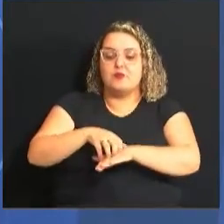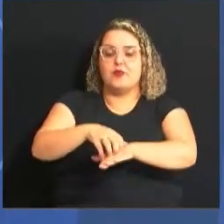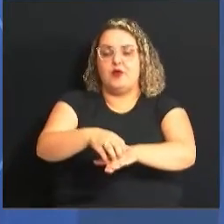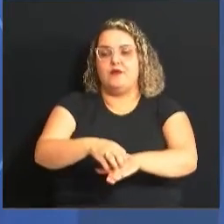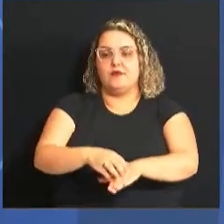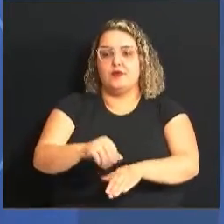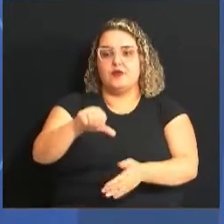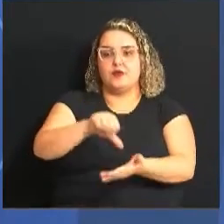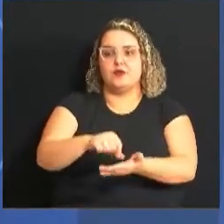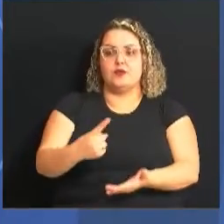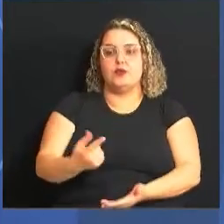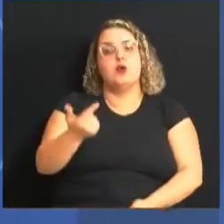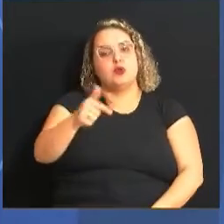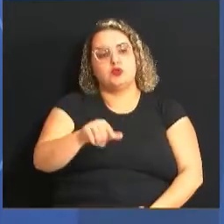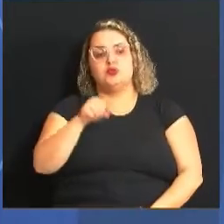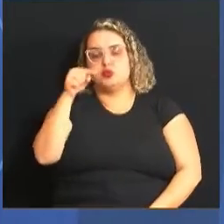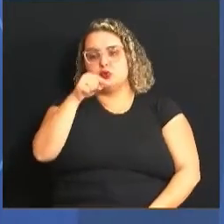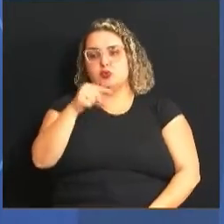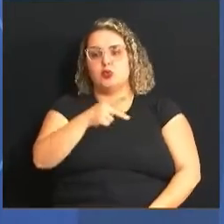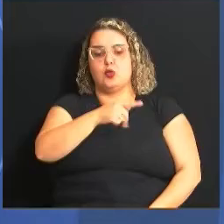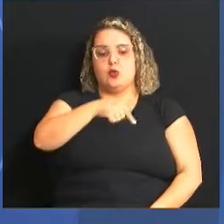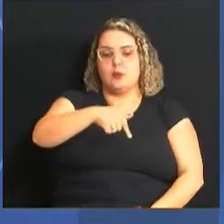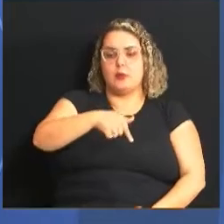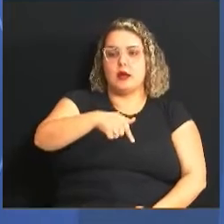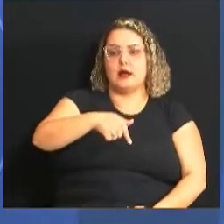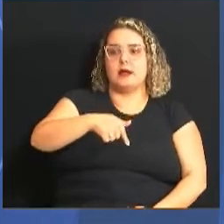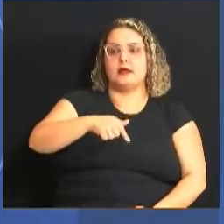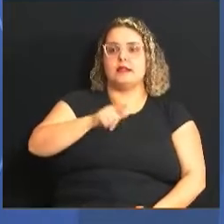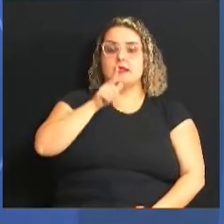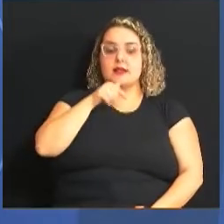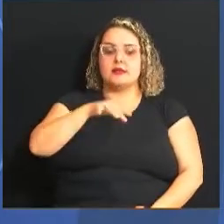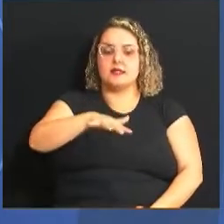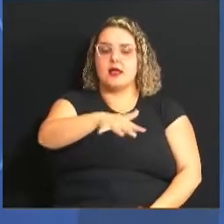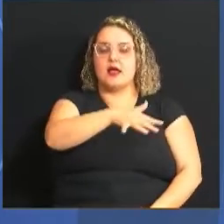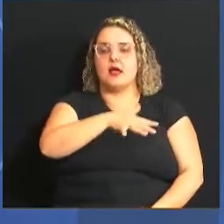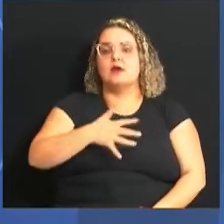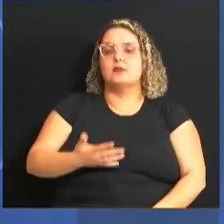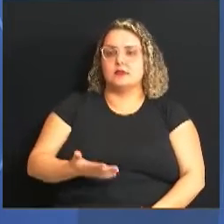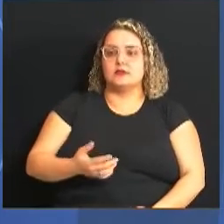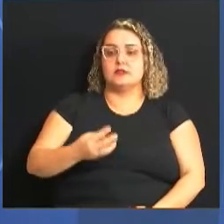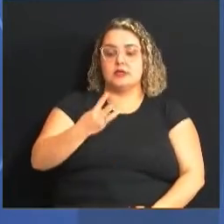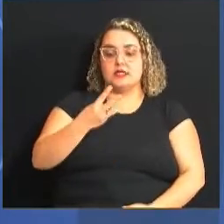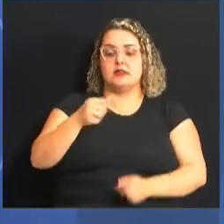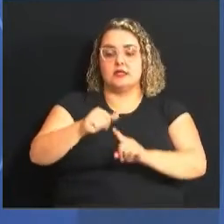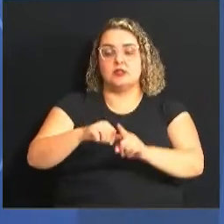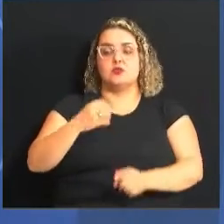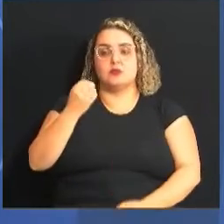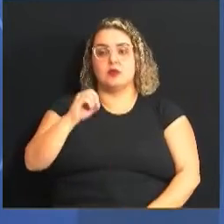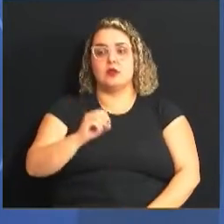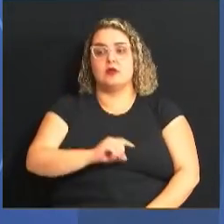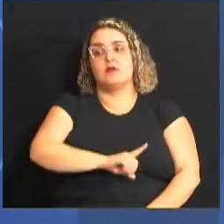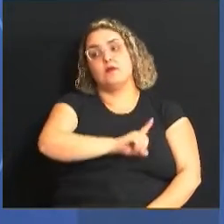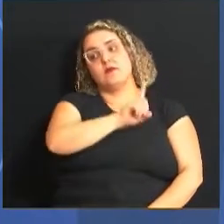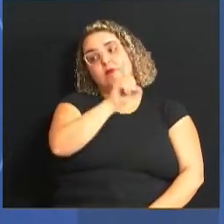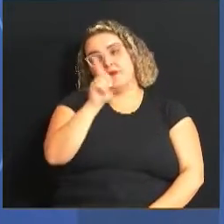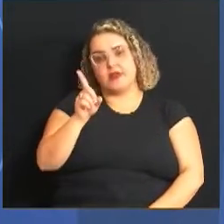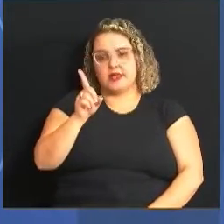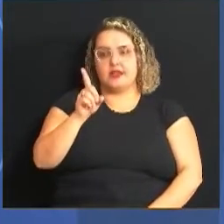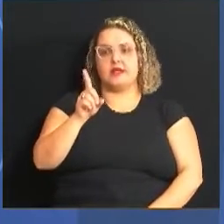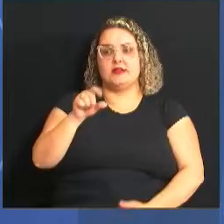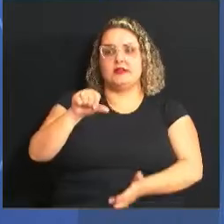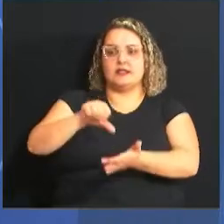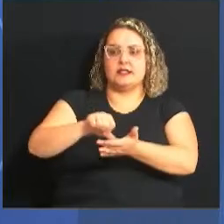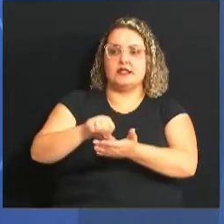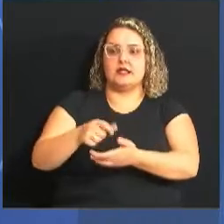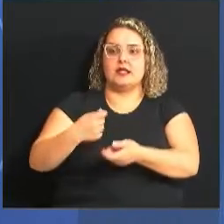no Nova Europa, lá no Parque das Águas. E a partir do dia 3 de outubro é que ela vai lá na sede da